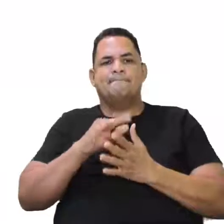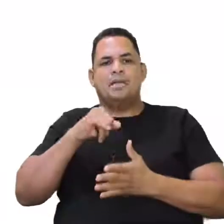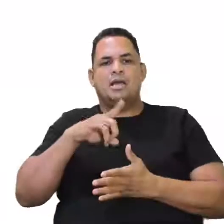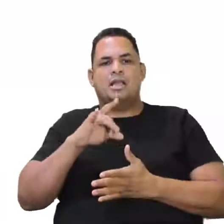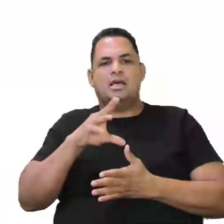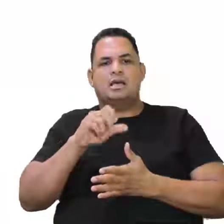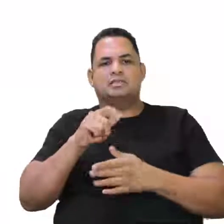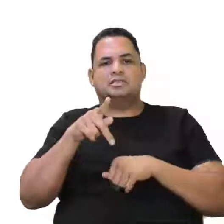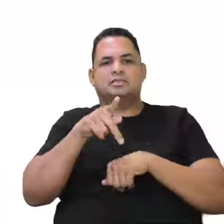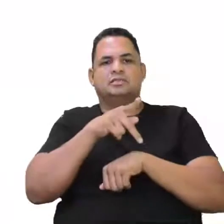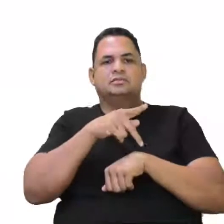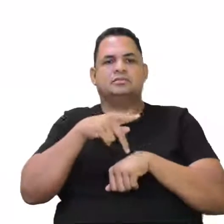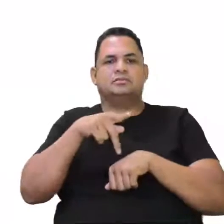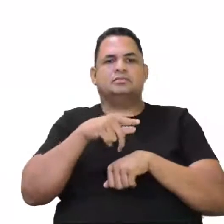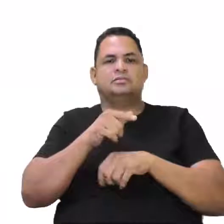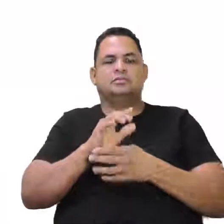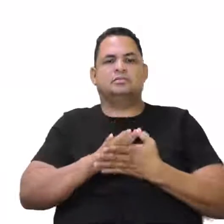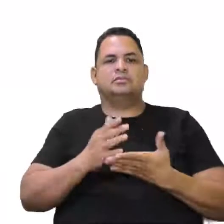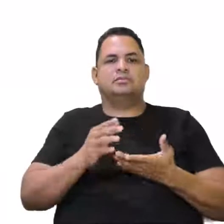vez se distanciando mais,